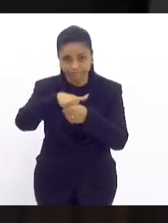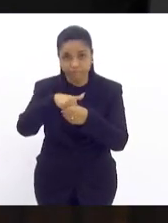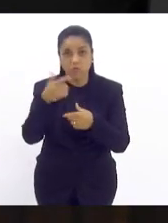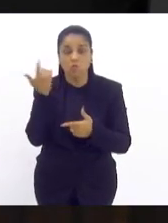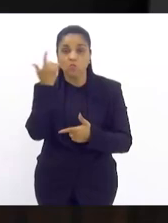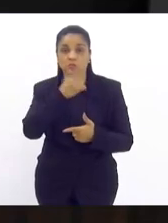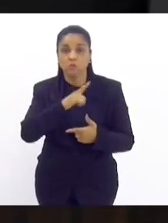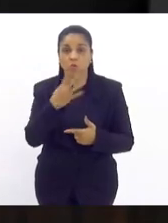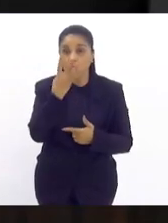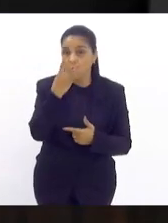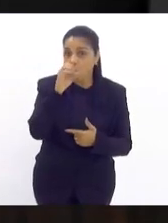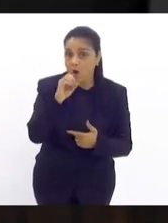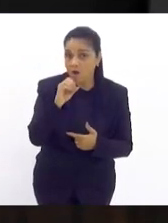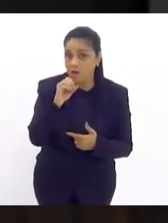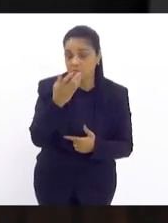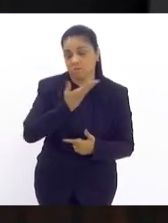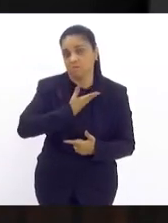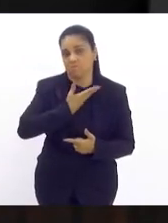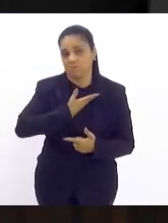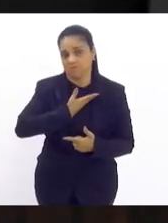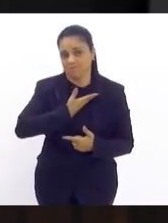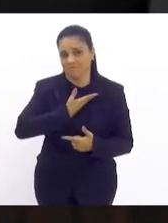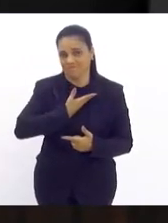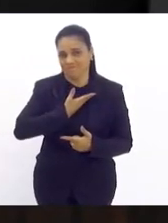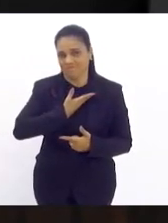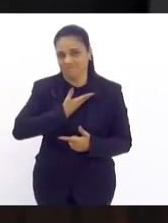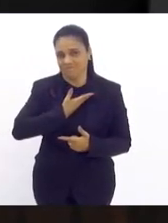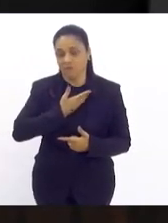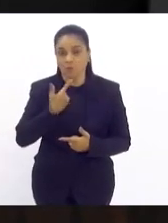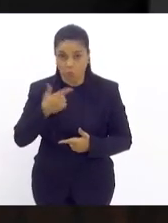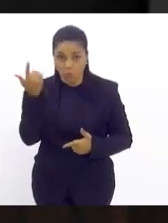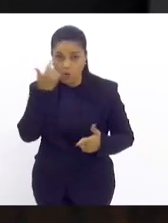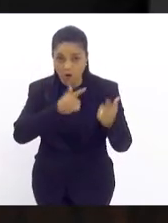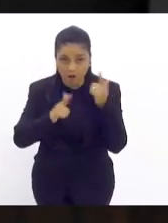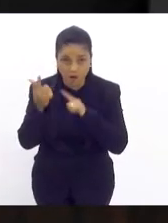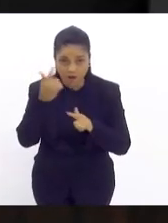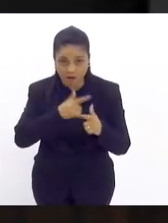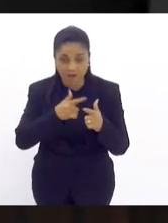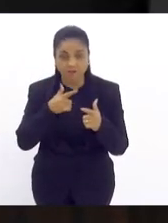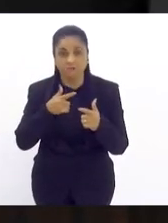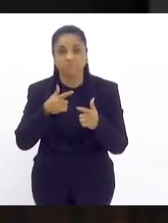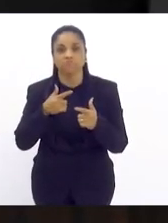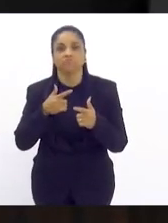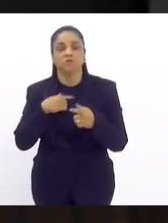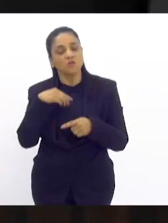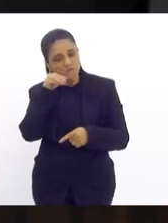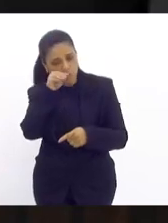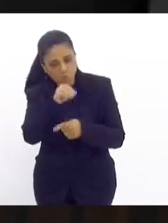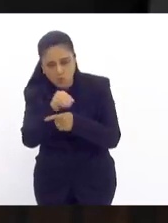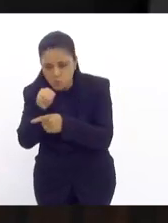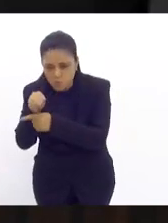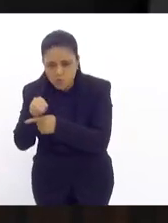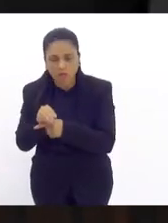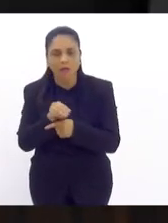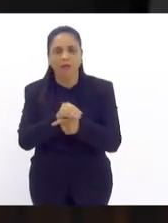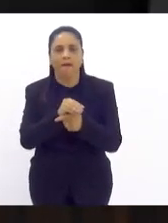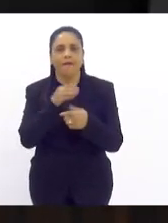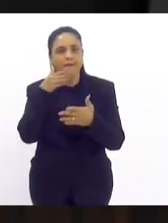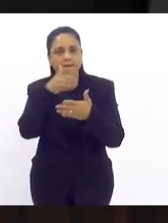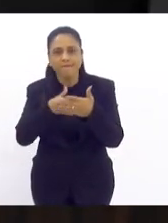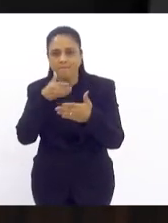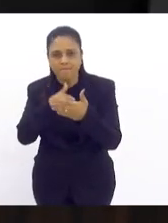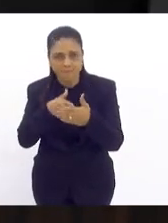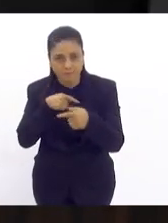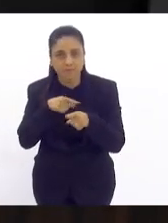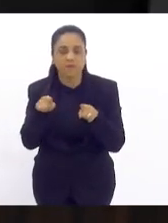só 40 colegas aqui e tentei quando eu ganhei quebrar a barreira e cuidar de todo mundo e forma igual aí por dois três